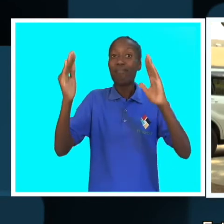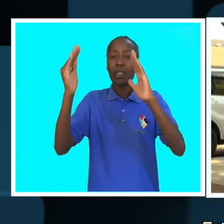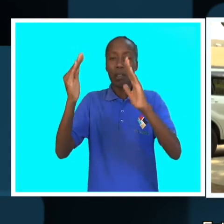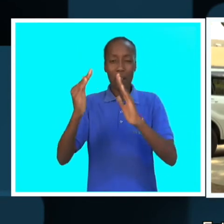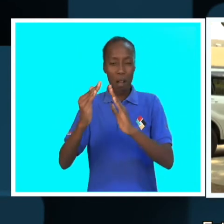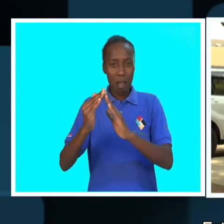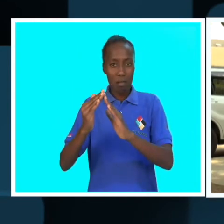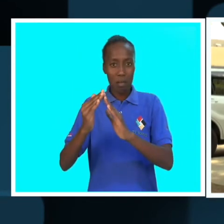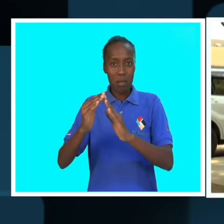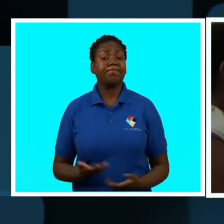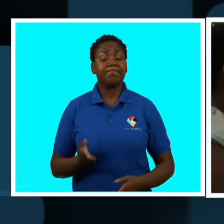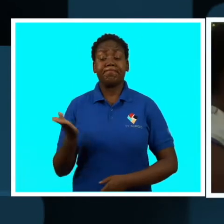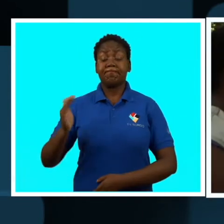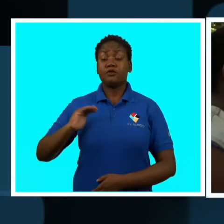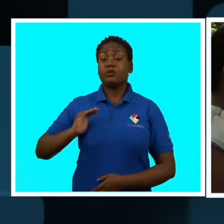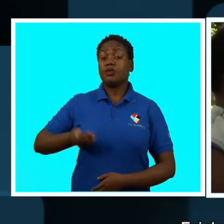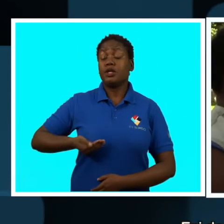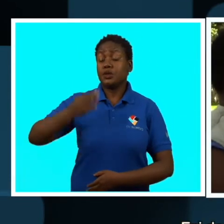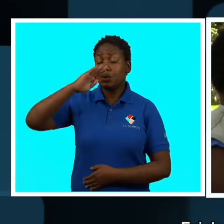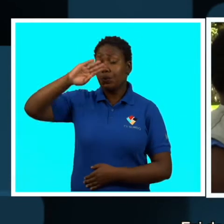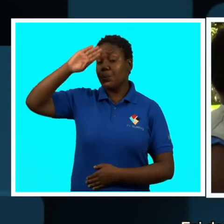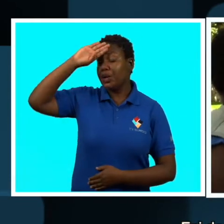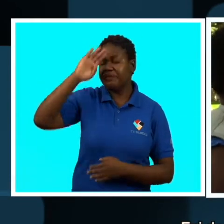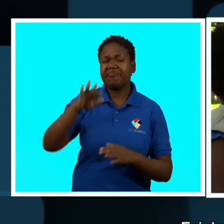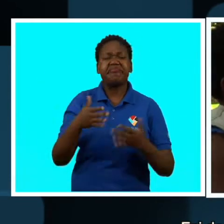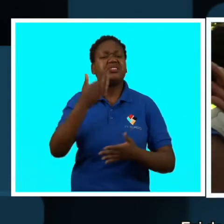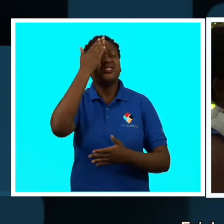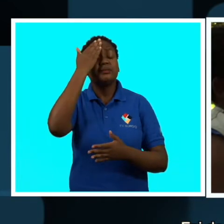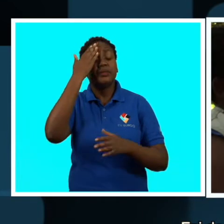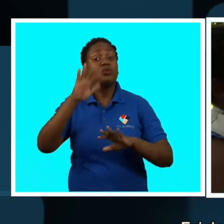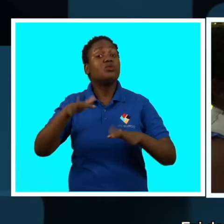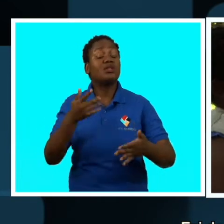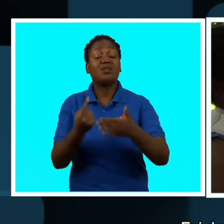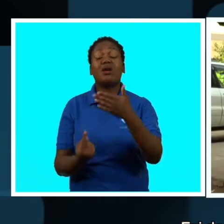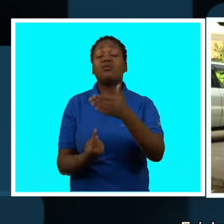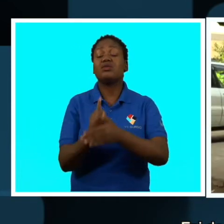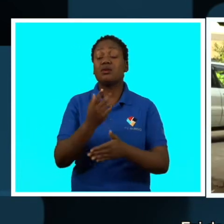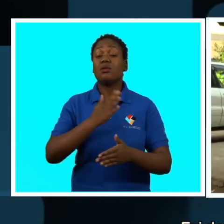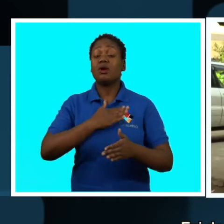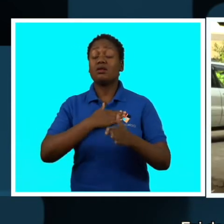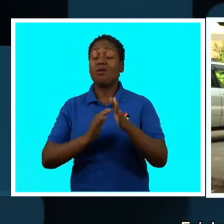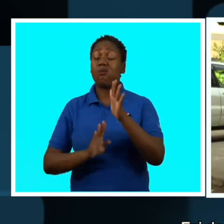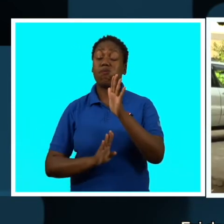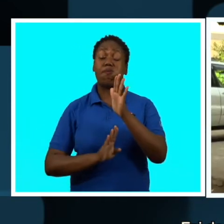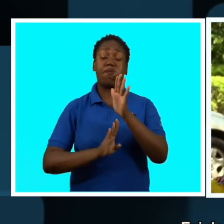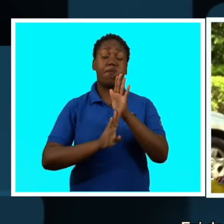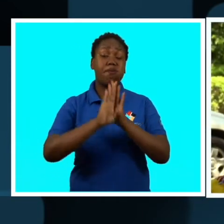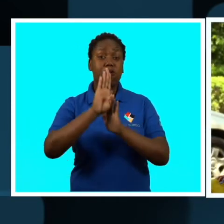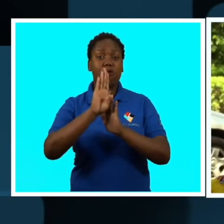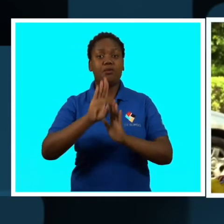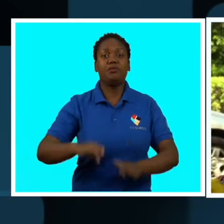eu caí. Foi desta forma que Celeste passou a saber que era hipertensa.